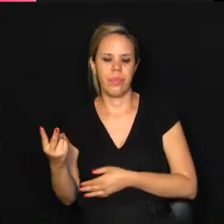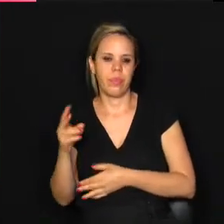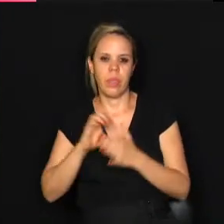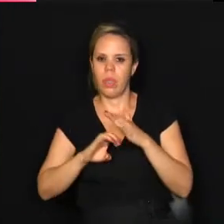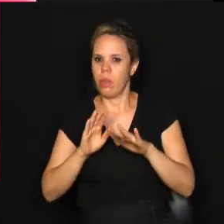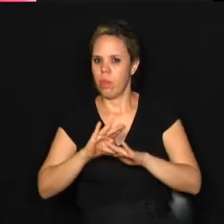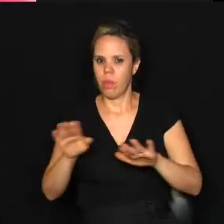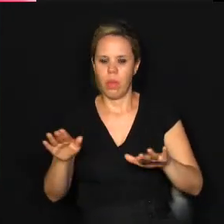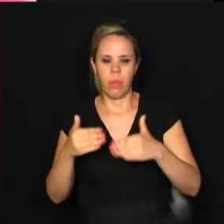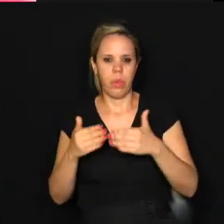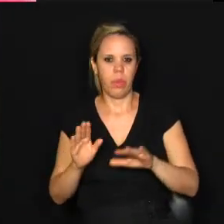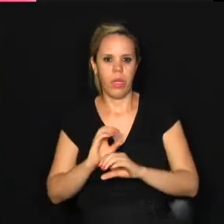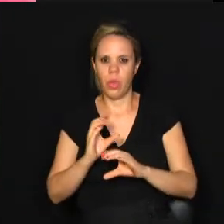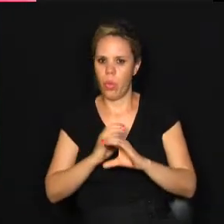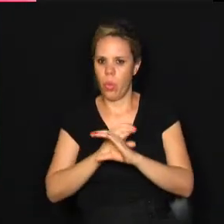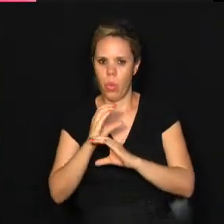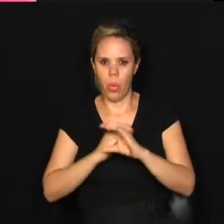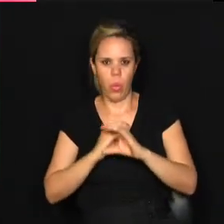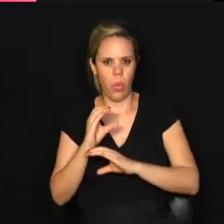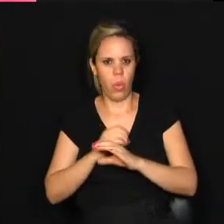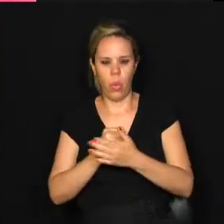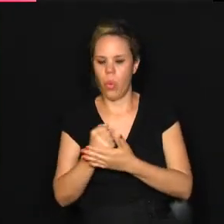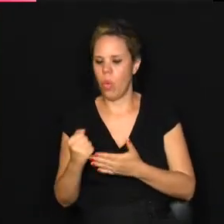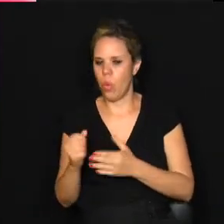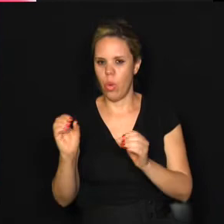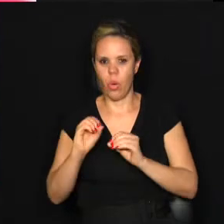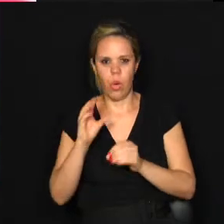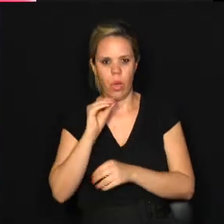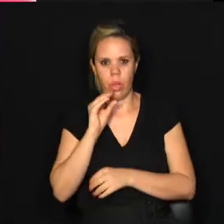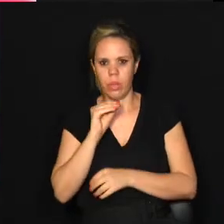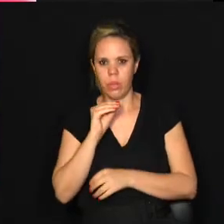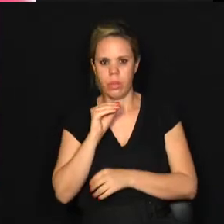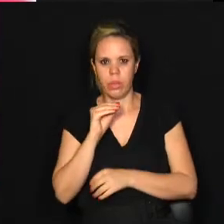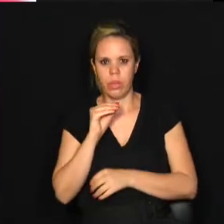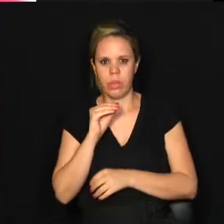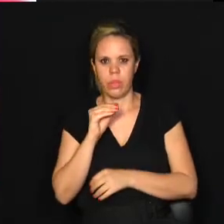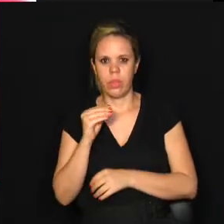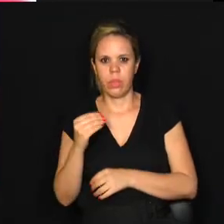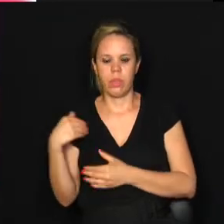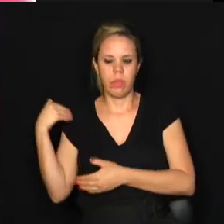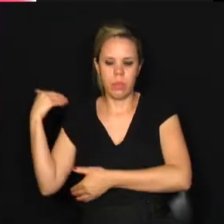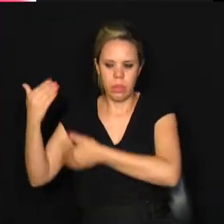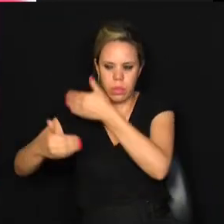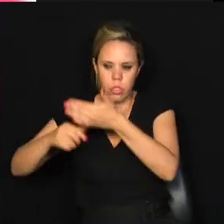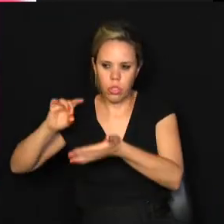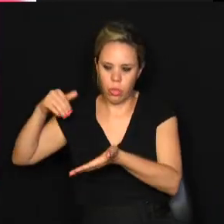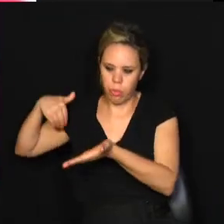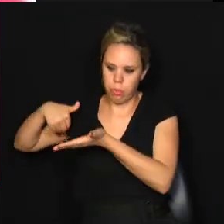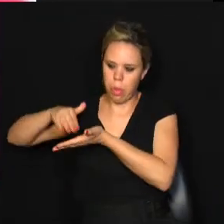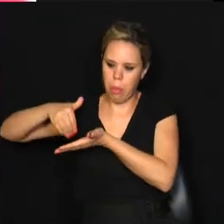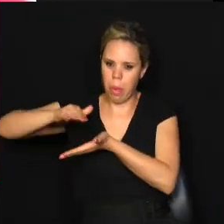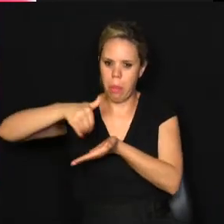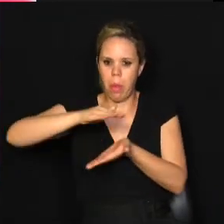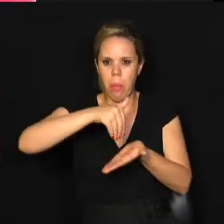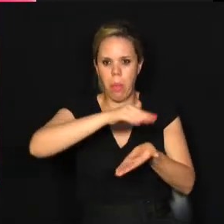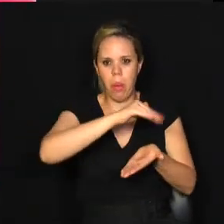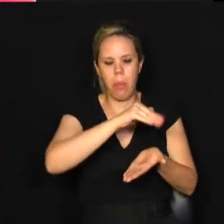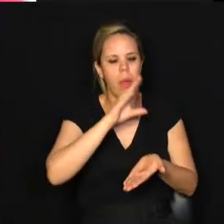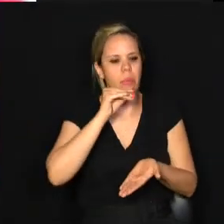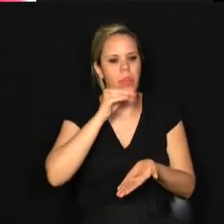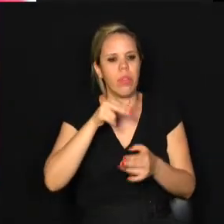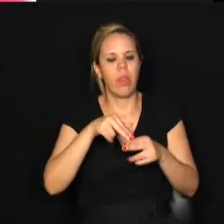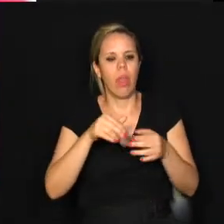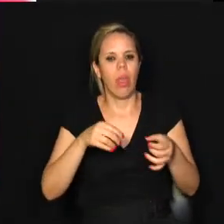nenhum tipo de concurso, não contratou mais nenhum funcionário, e de lá para cá só vem demitindo, ou os funcionários saindo por questões de saúde,